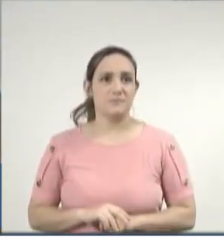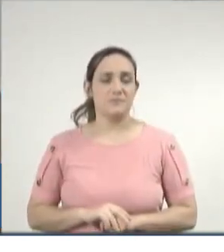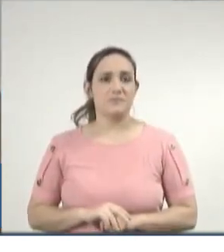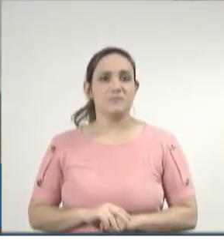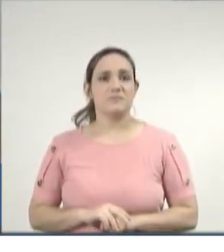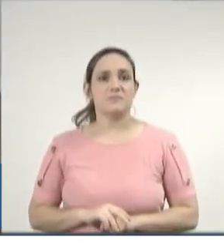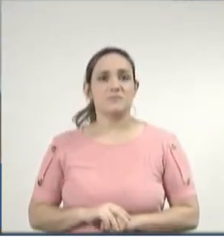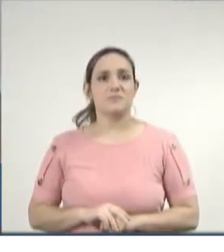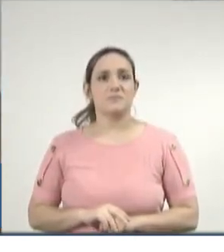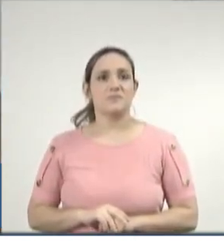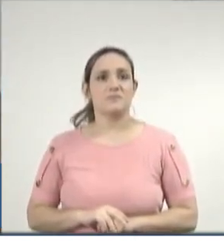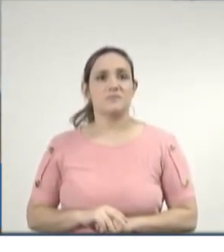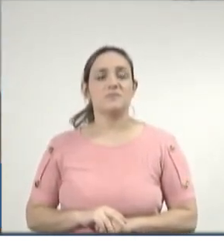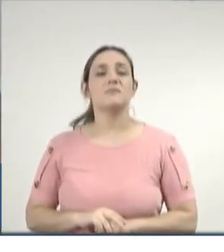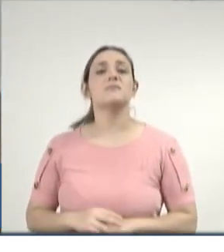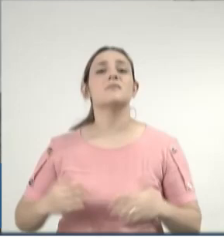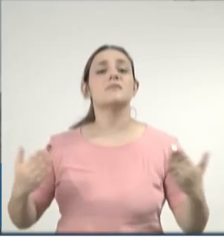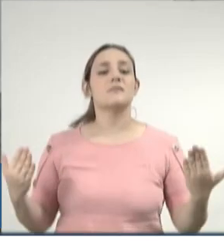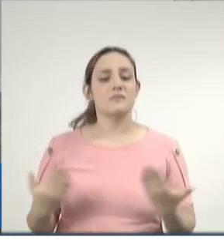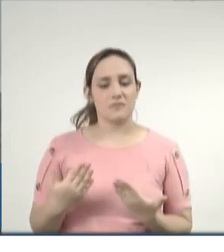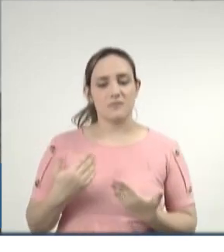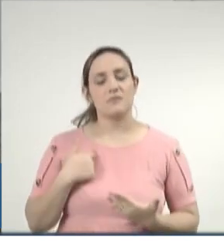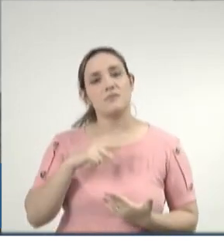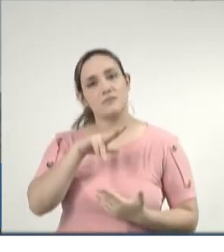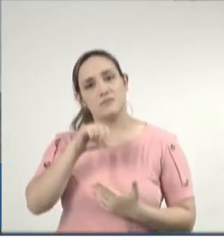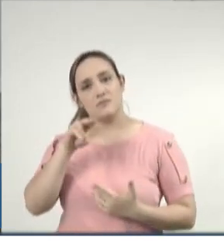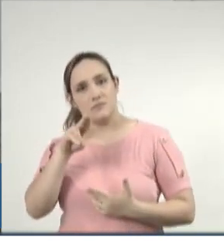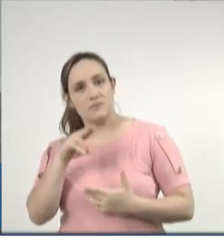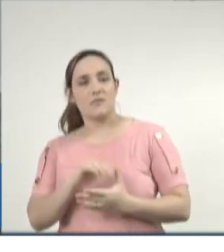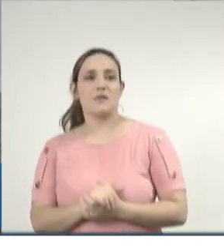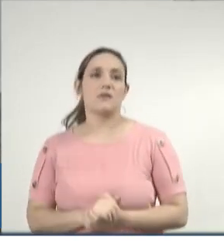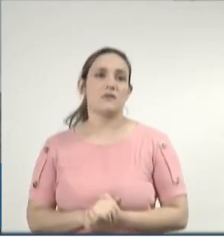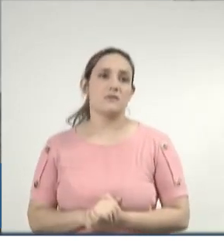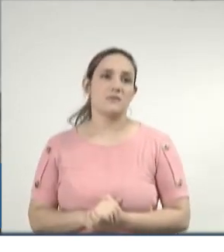E aí a gente parte para uma parte...